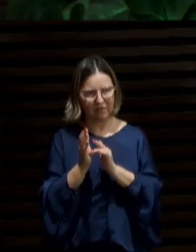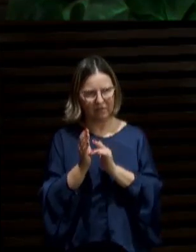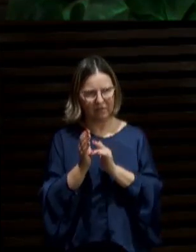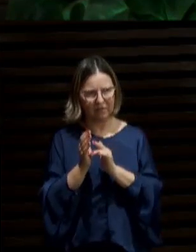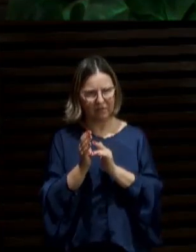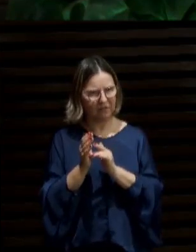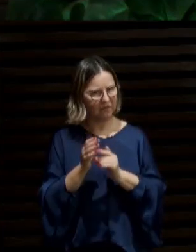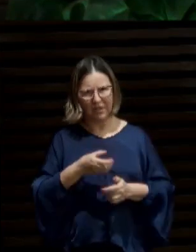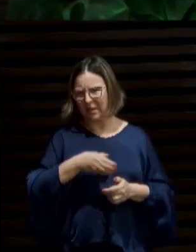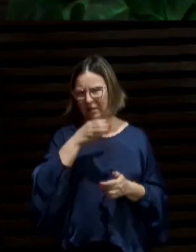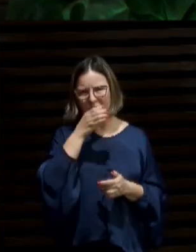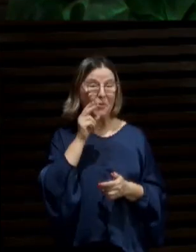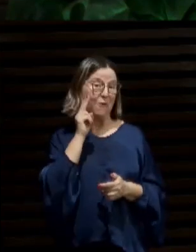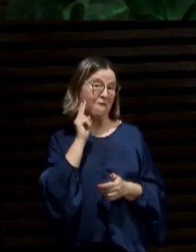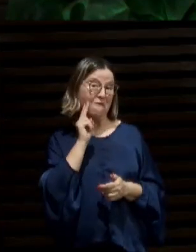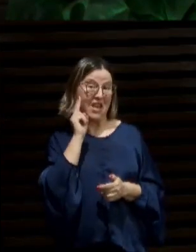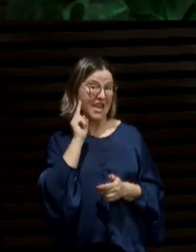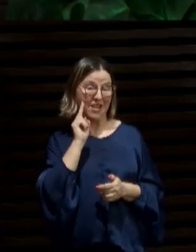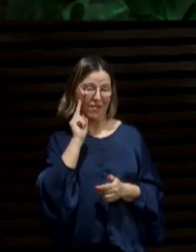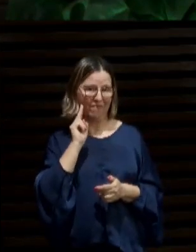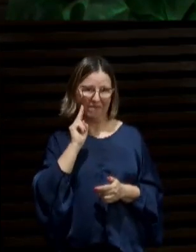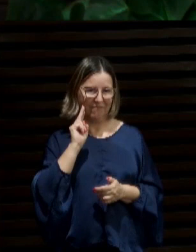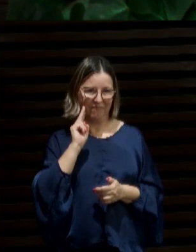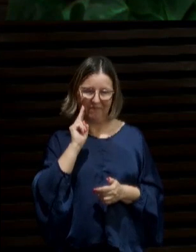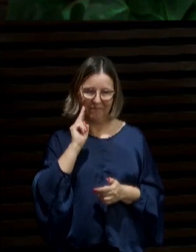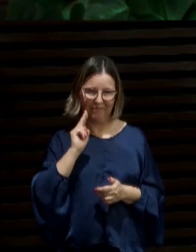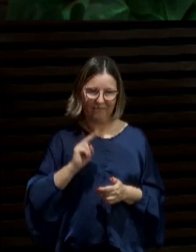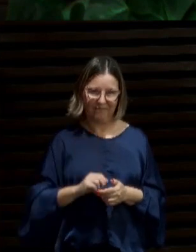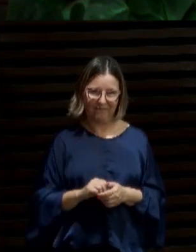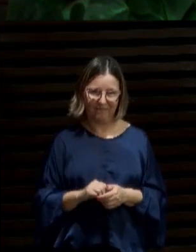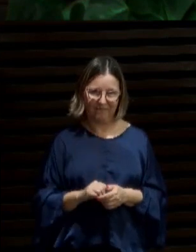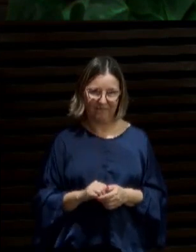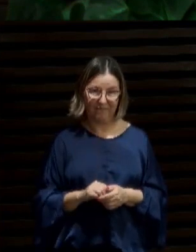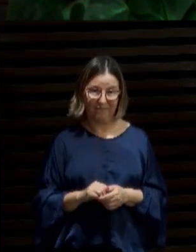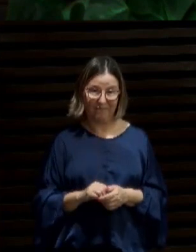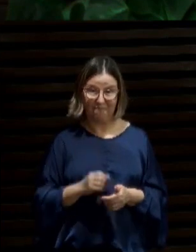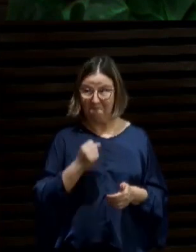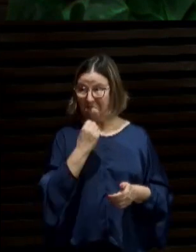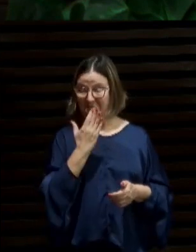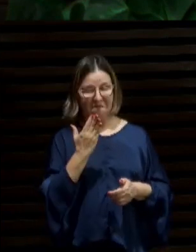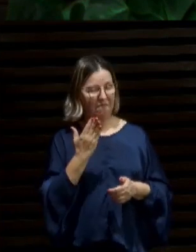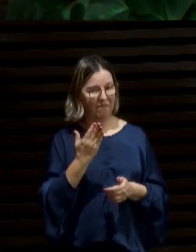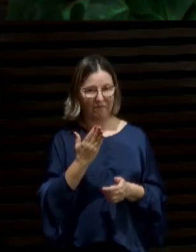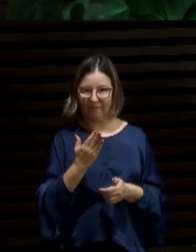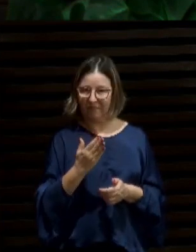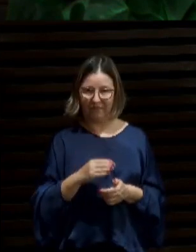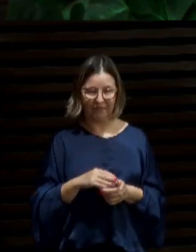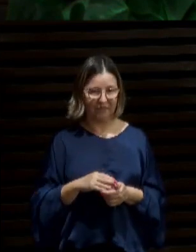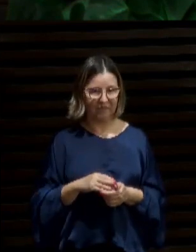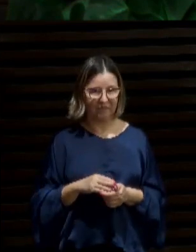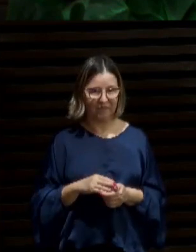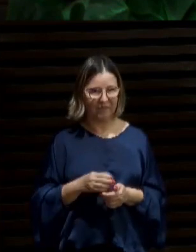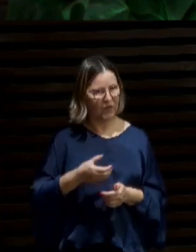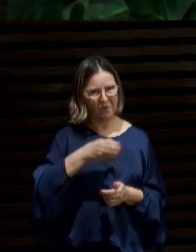um vinho de categoria, ele não tomou